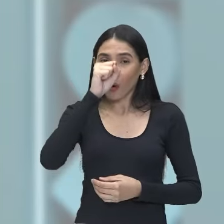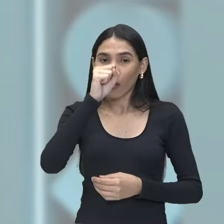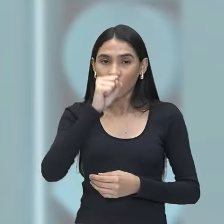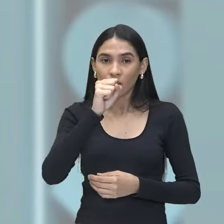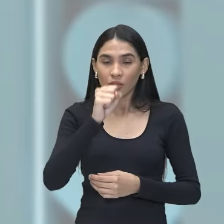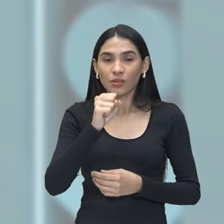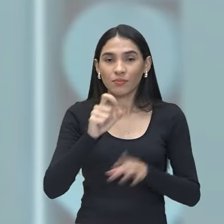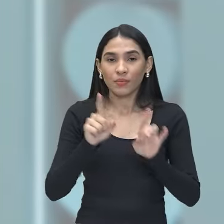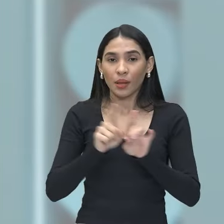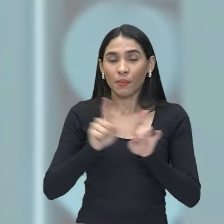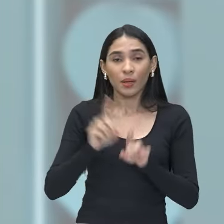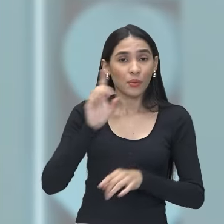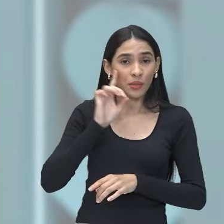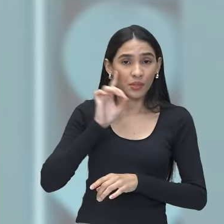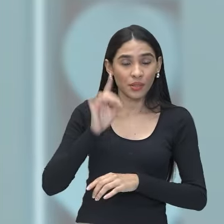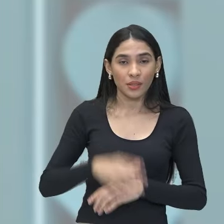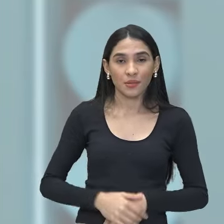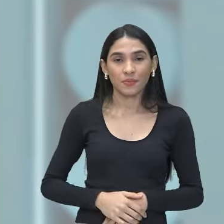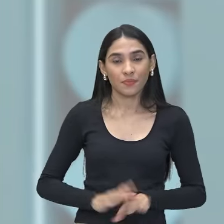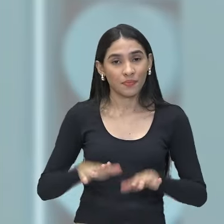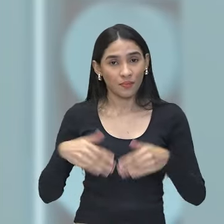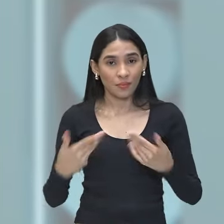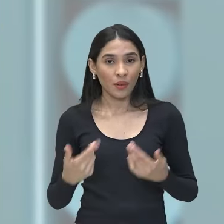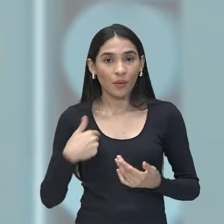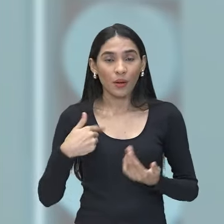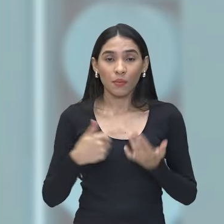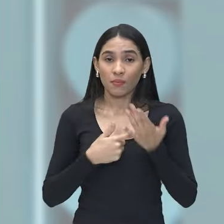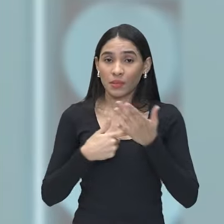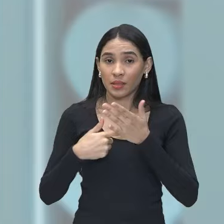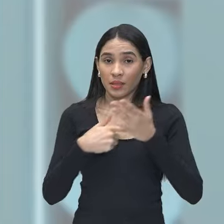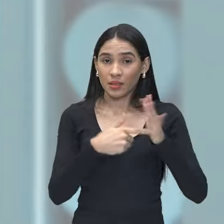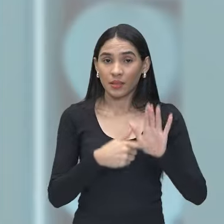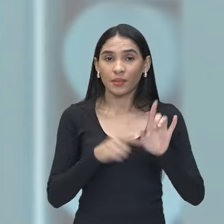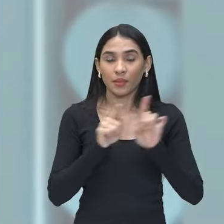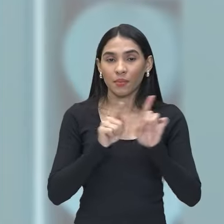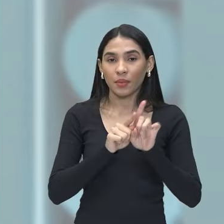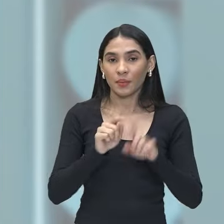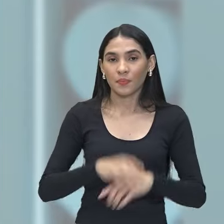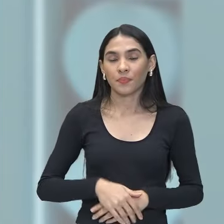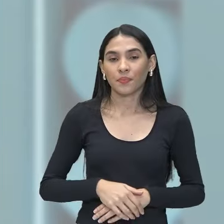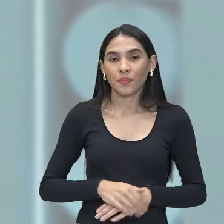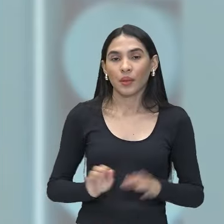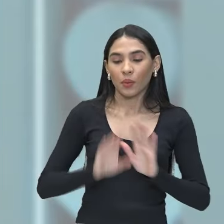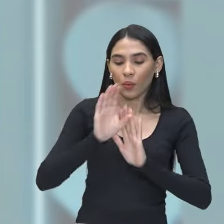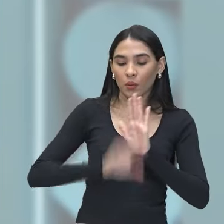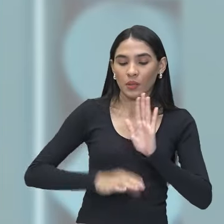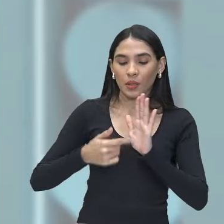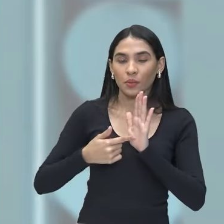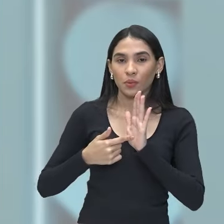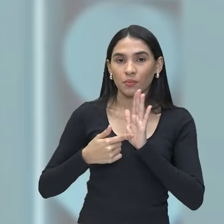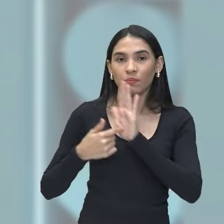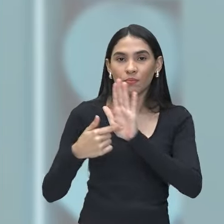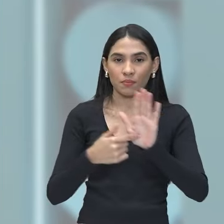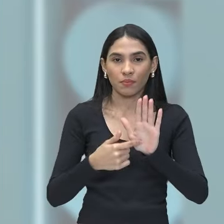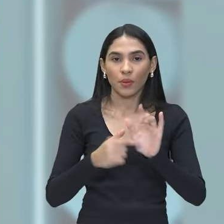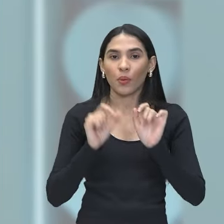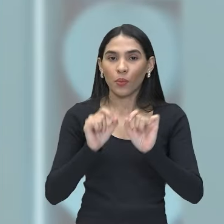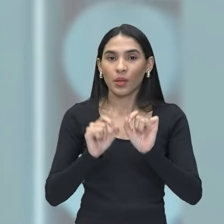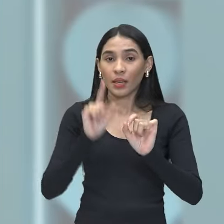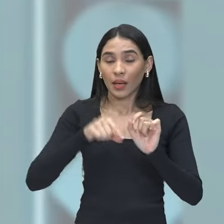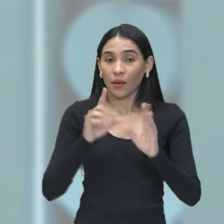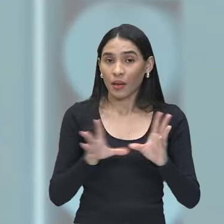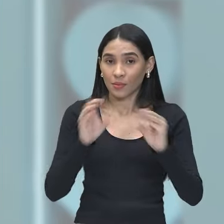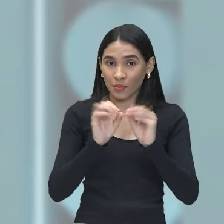cotidiano, ok? E aí, então, eu já apresentei também para vocês um conceito inicial do que seja o